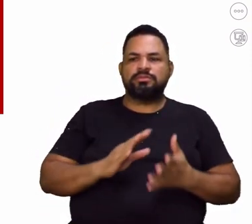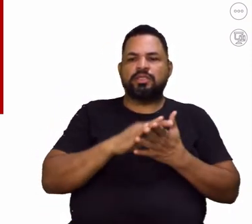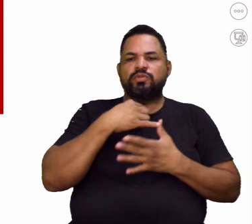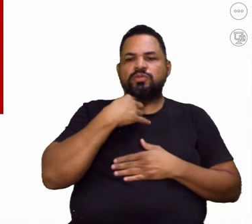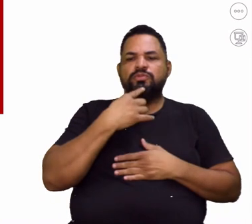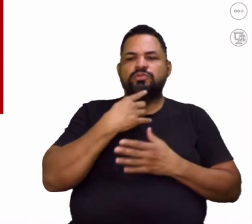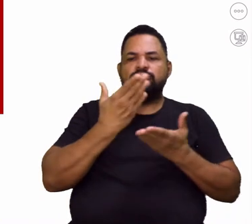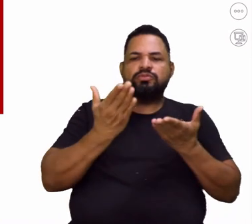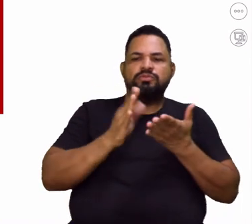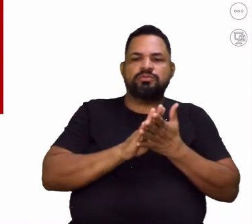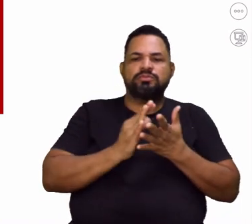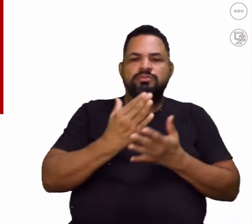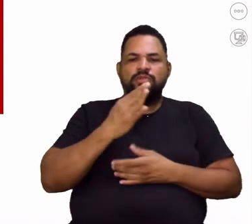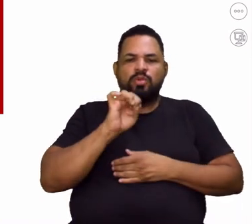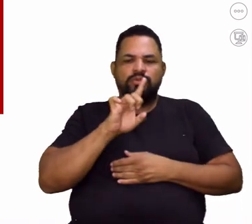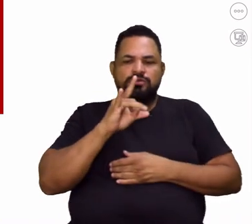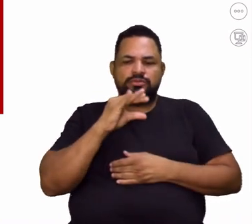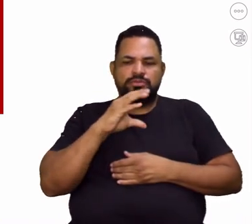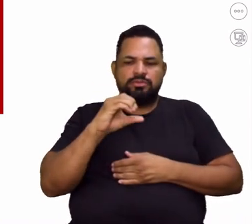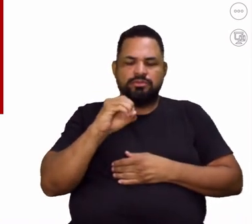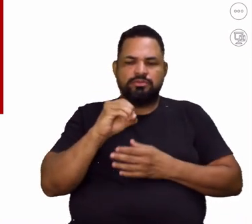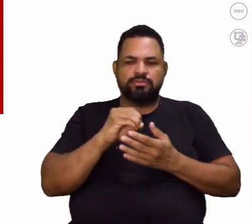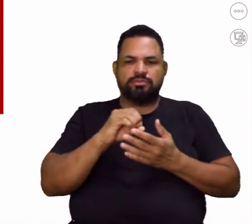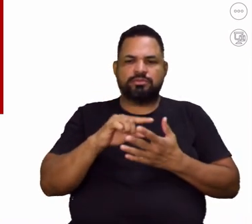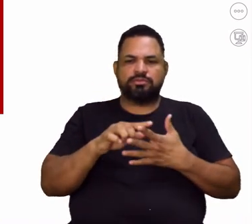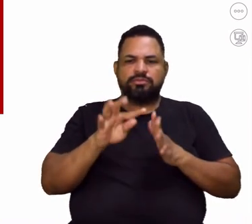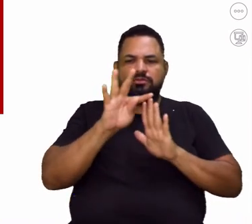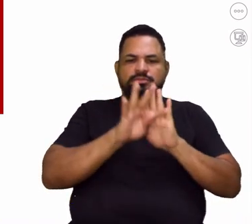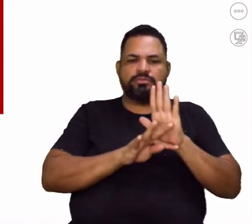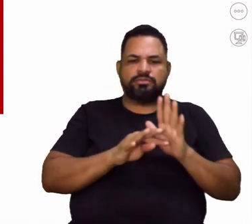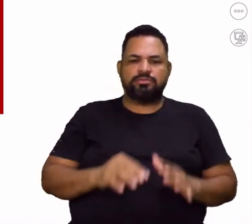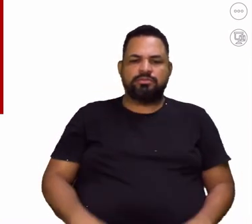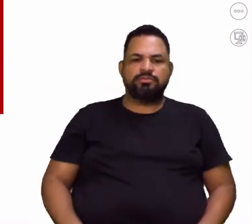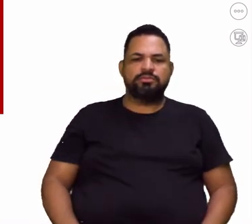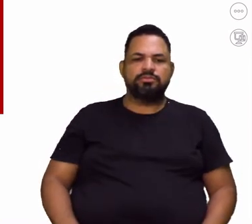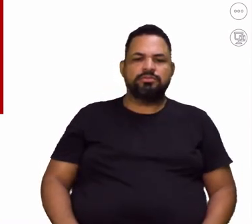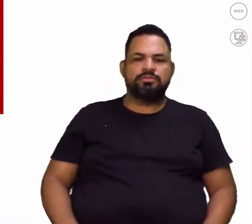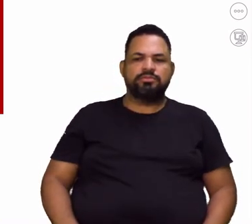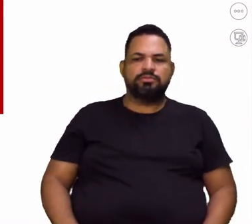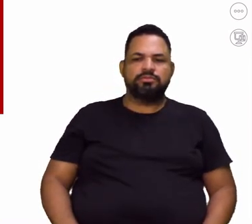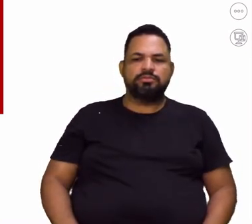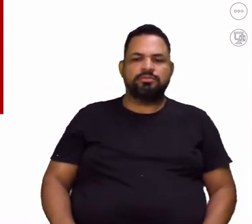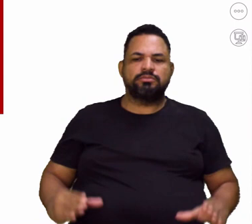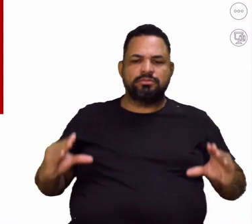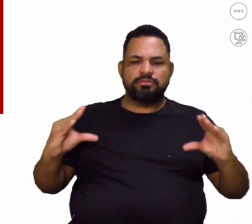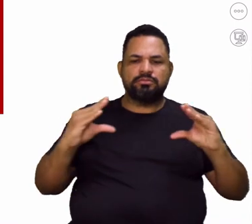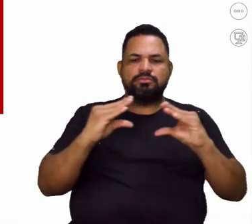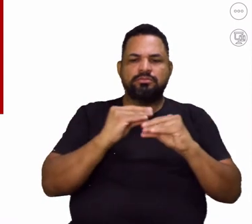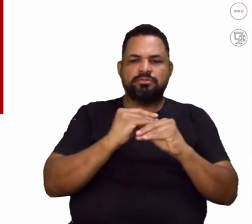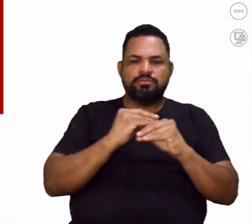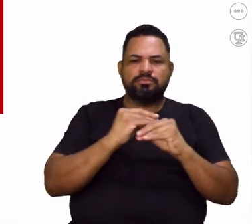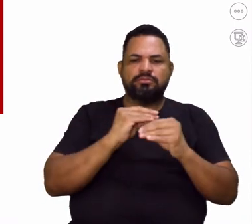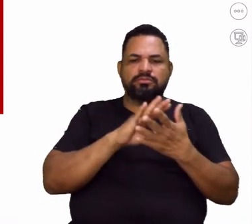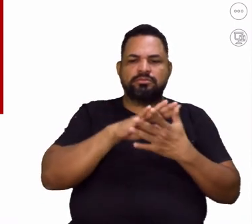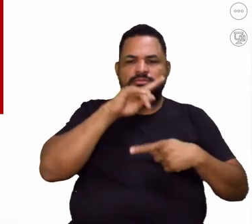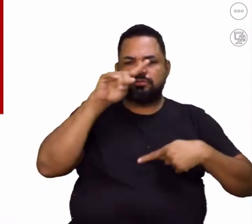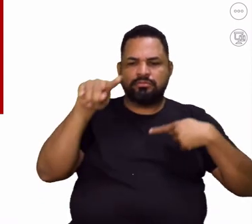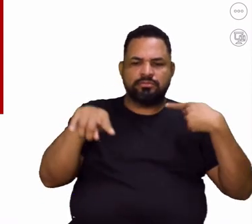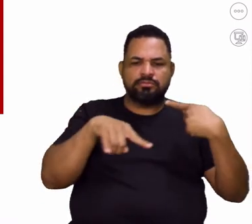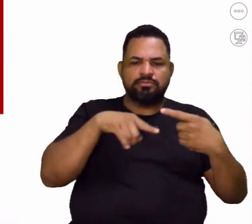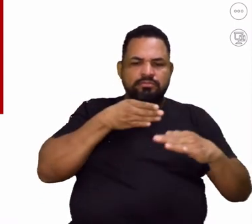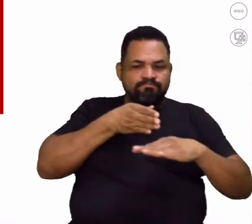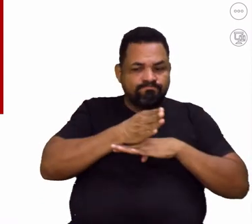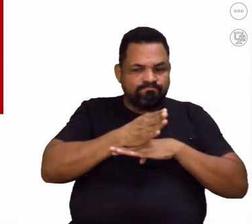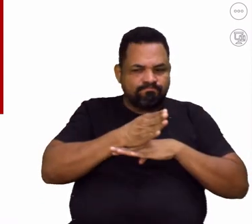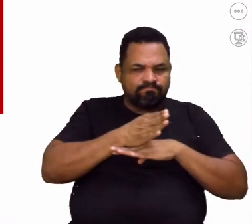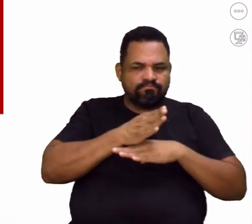em relação a essa concisão. Podemos dizer para o nosso aluno que é um resumo? É um objetivo